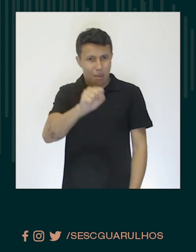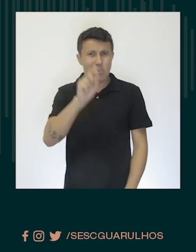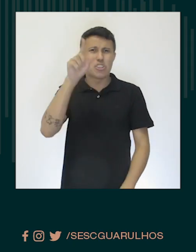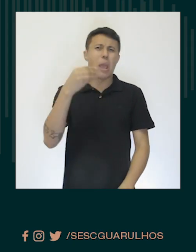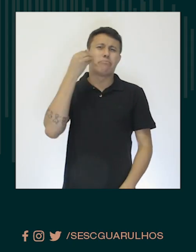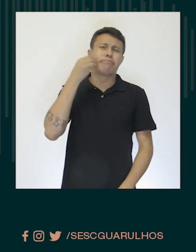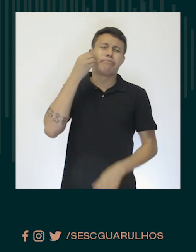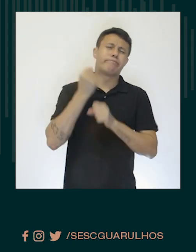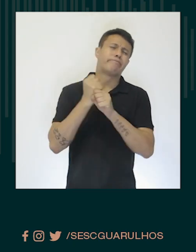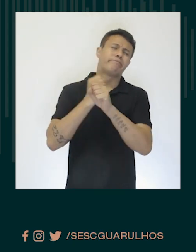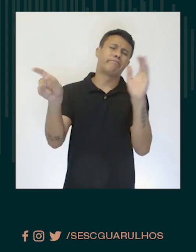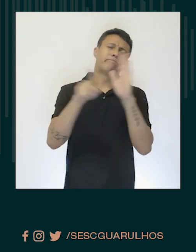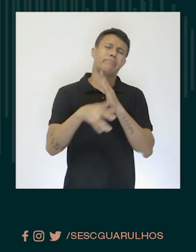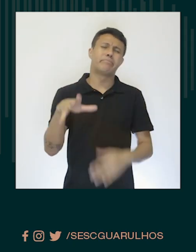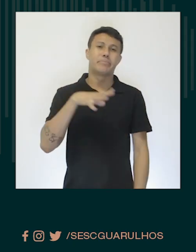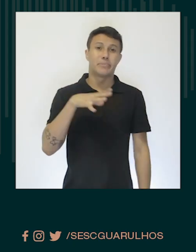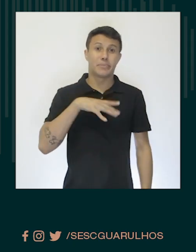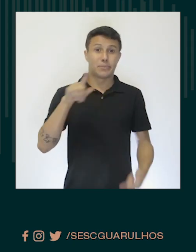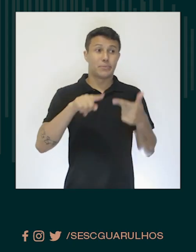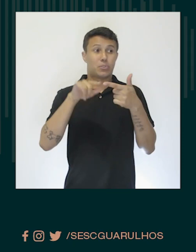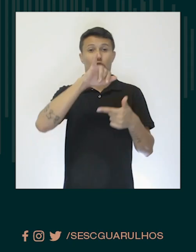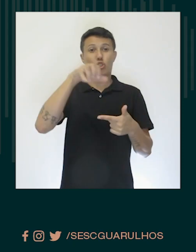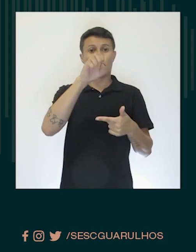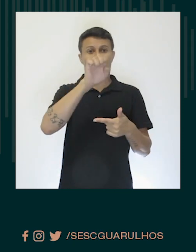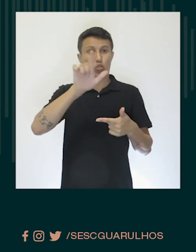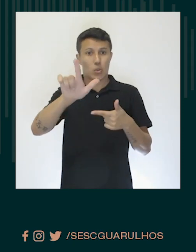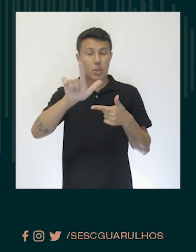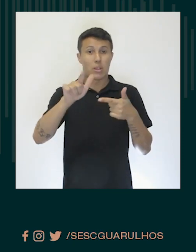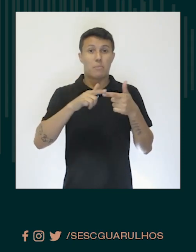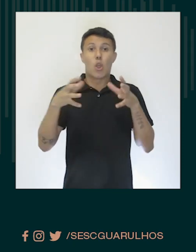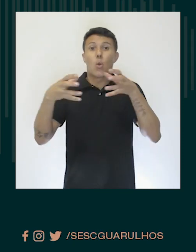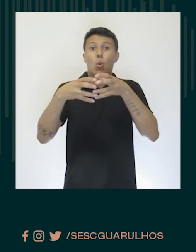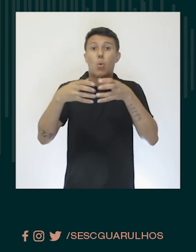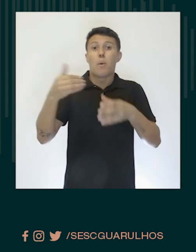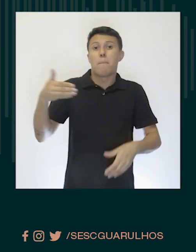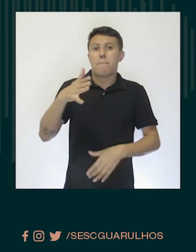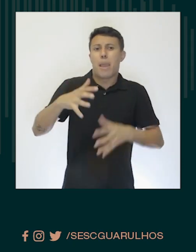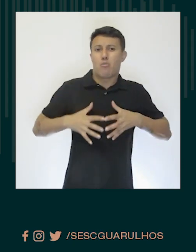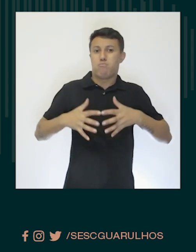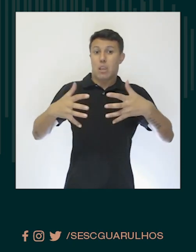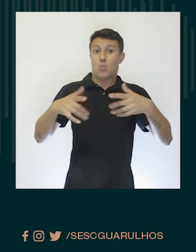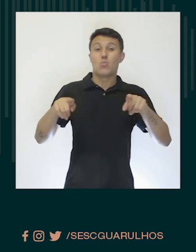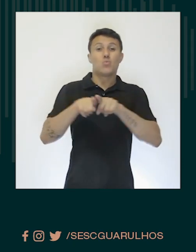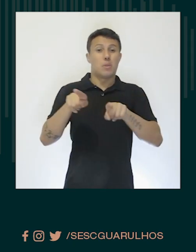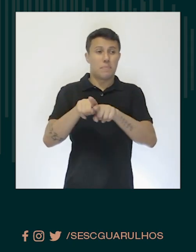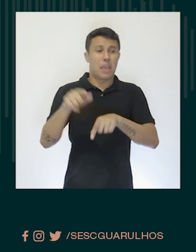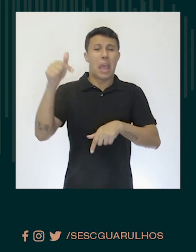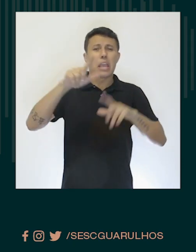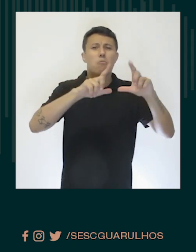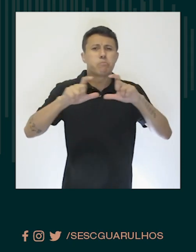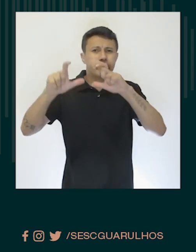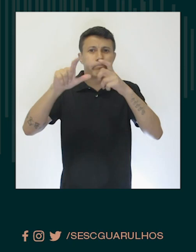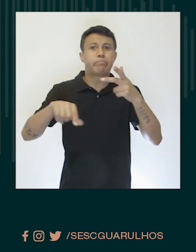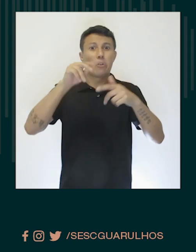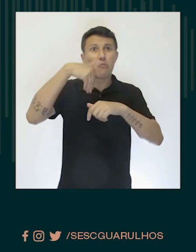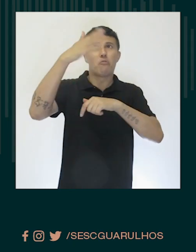aqui da cidade. Outro é o Joel Dias, do Peixe Barrigudo, também fotografou muita gente aqui na cidade e fora